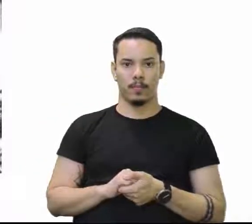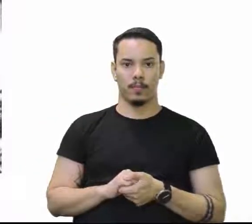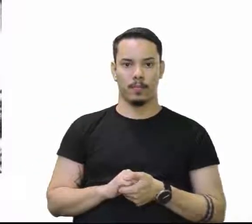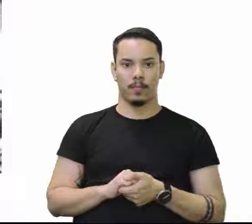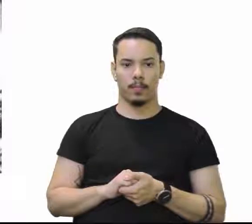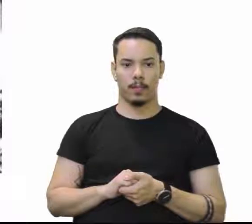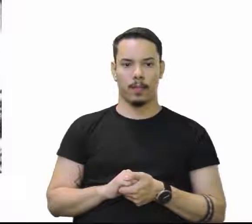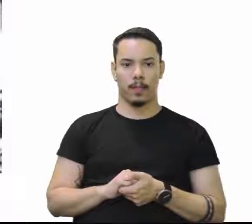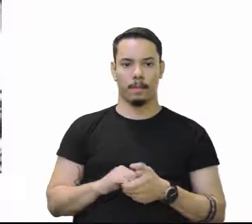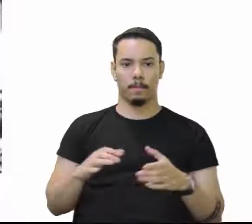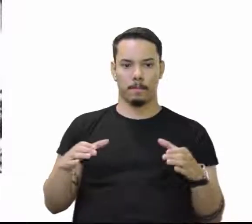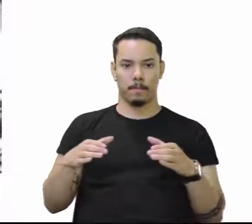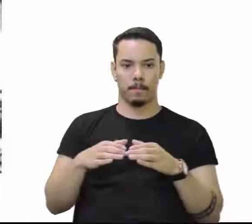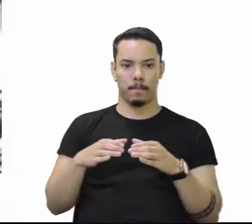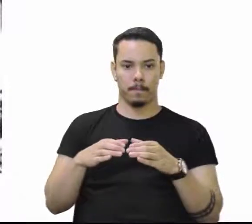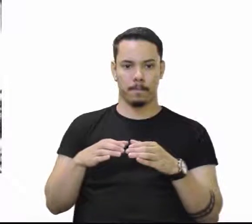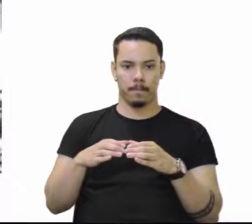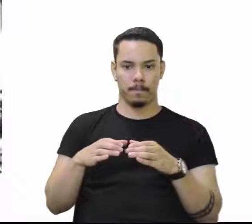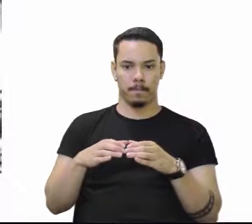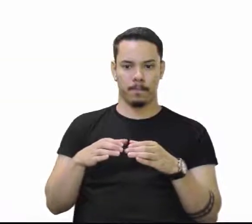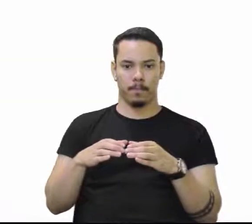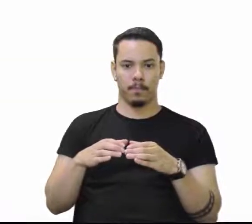A Comissão Ford aí, ó.